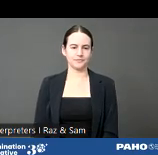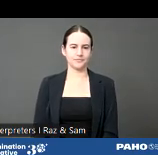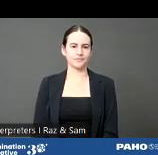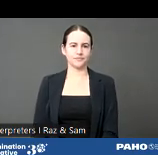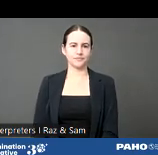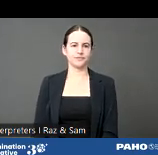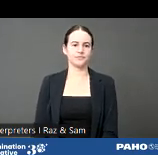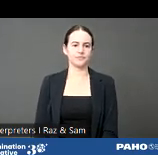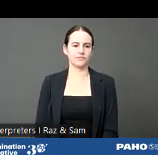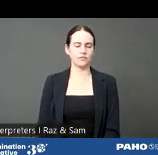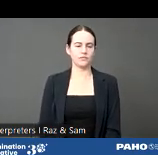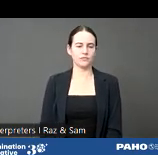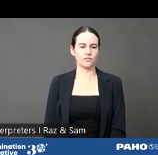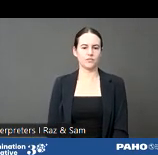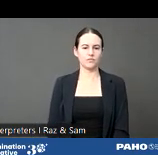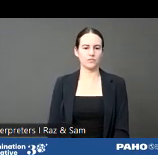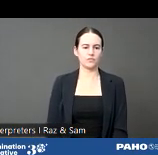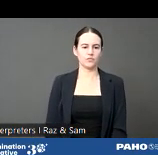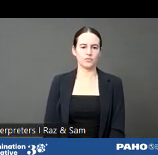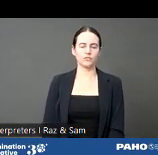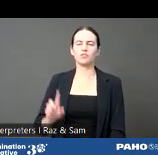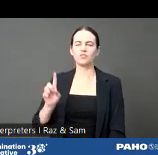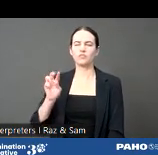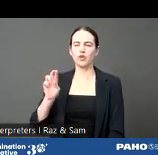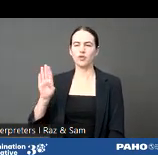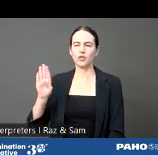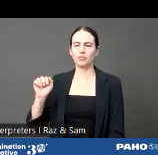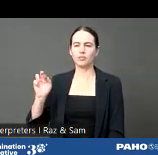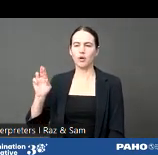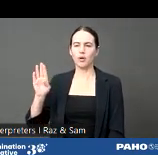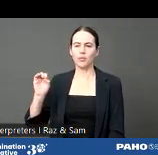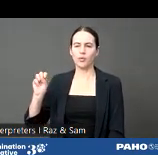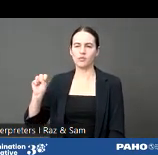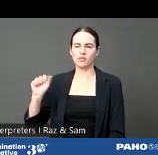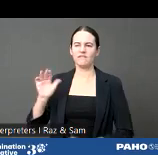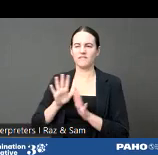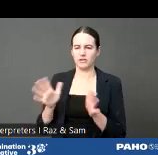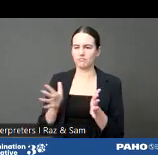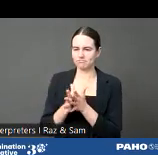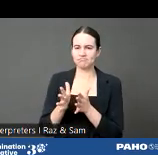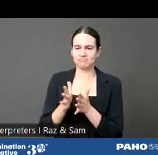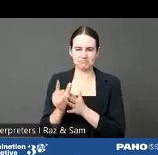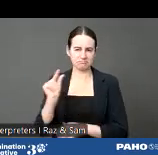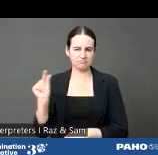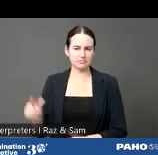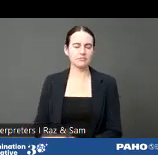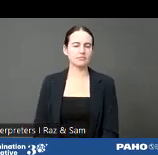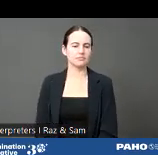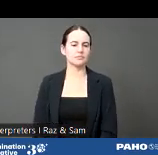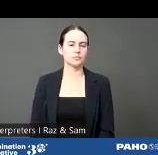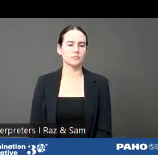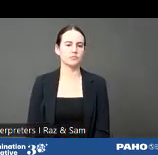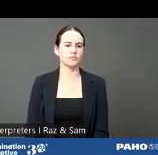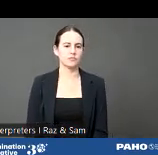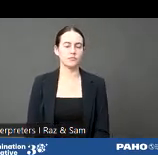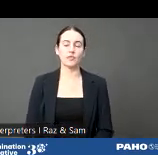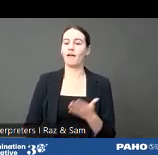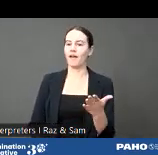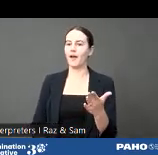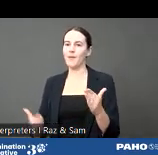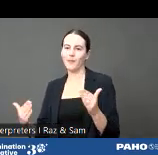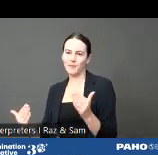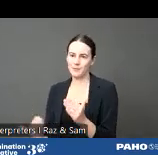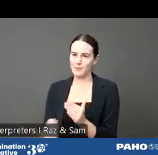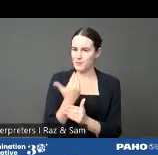como apresentou no início do webinário. Tenho o prazer de compartilhar com vocês esse site internet renovado,